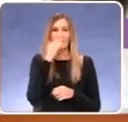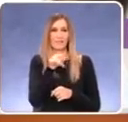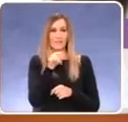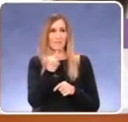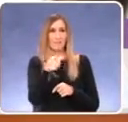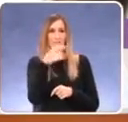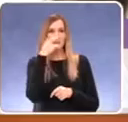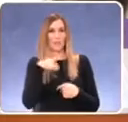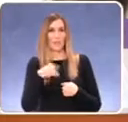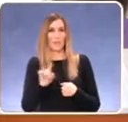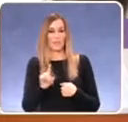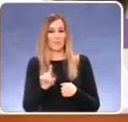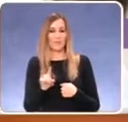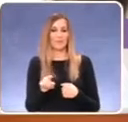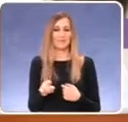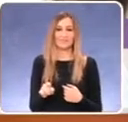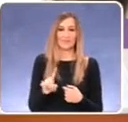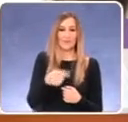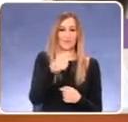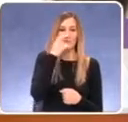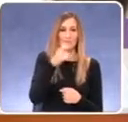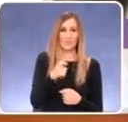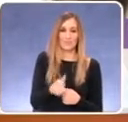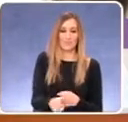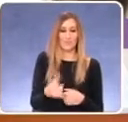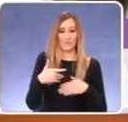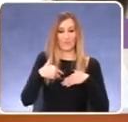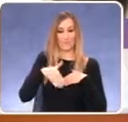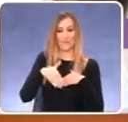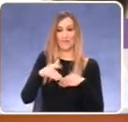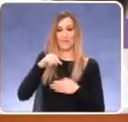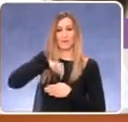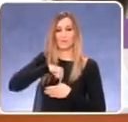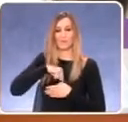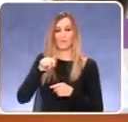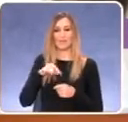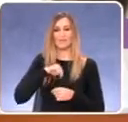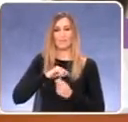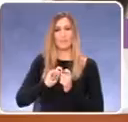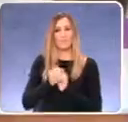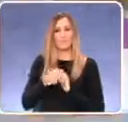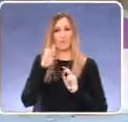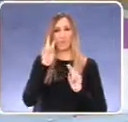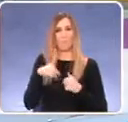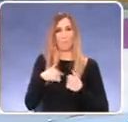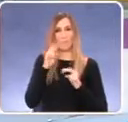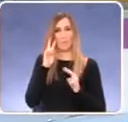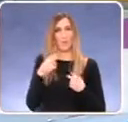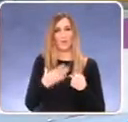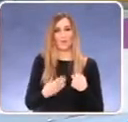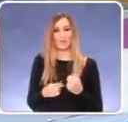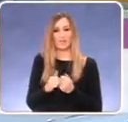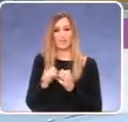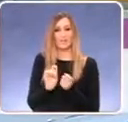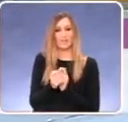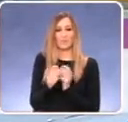completamente. E isso também, outra pessoa, não só exterior como interiormente? Sim, mexeu muito com a autoestima, com tudo. Mas